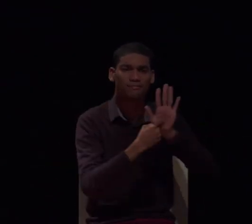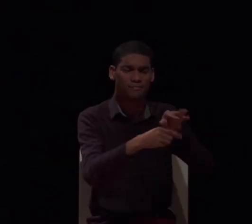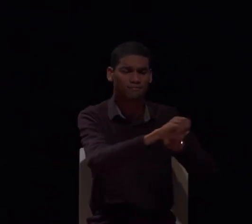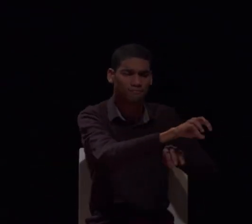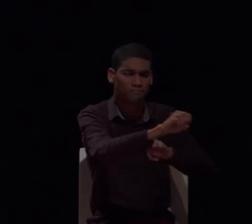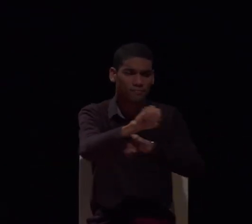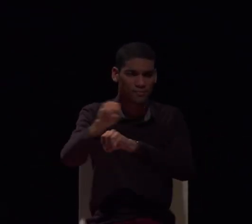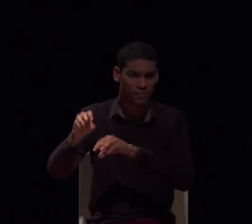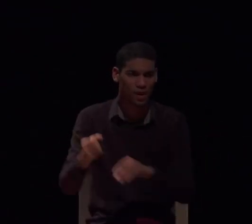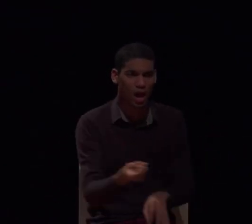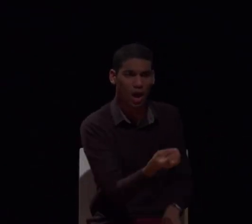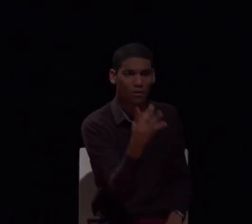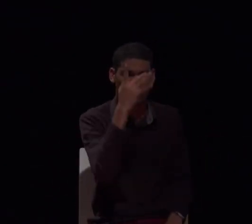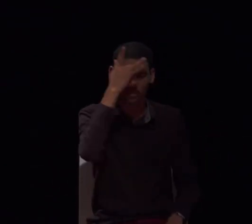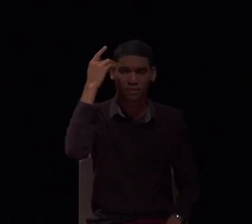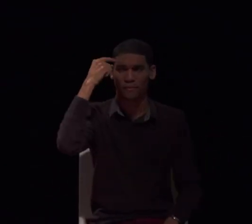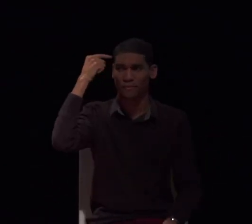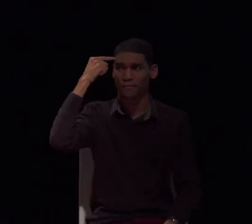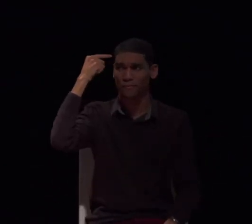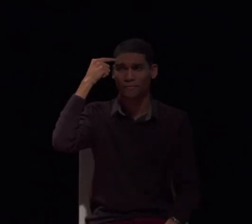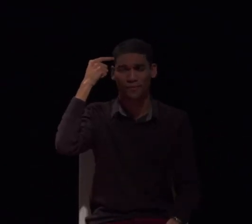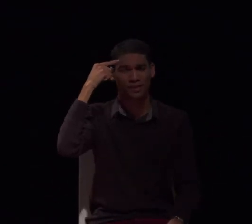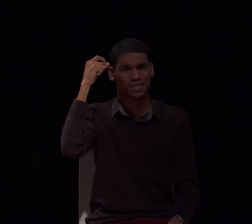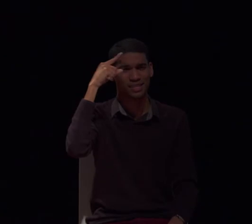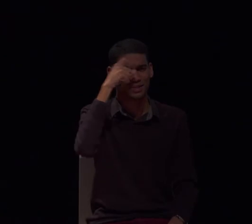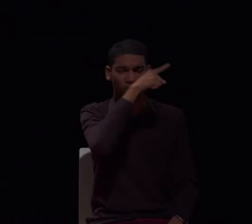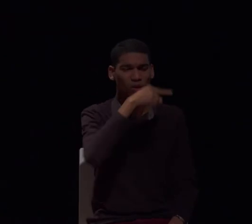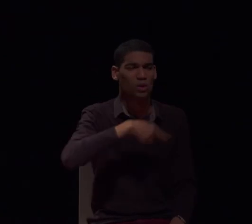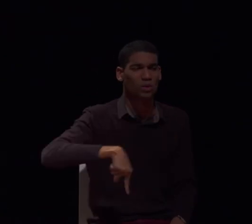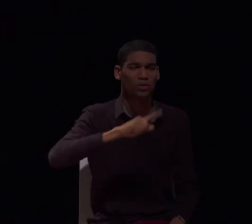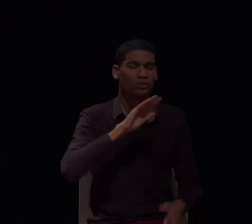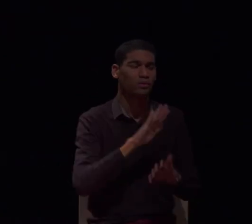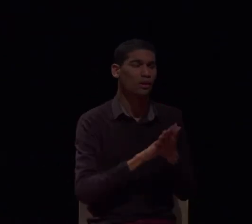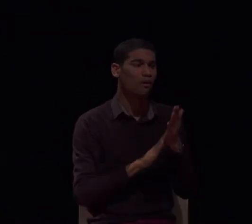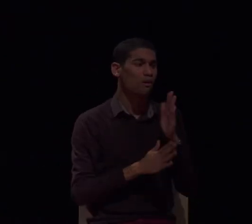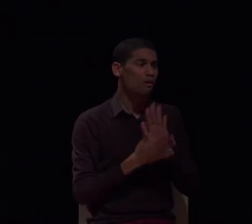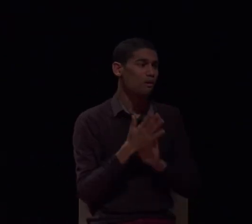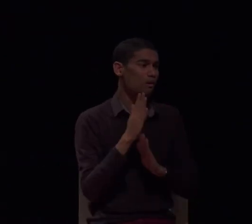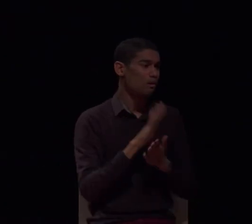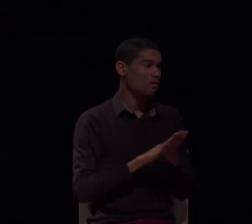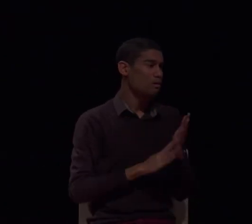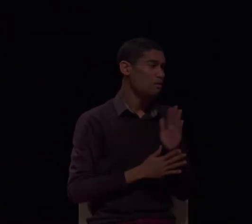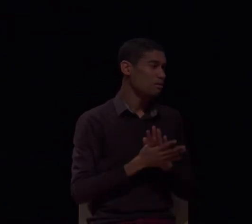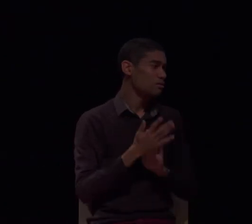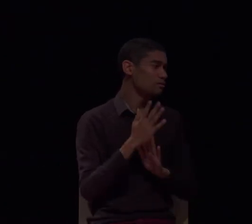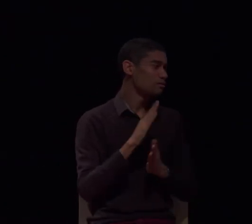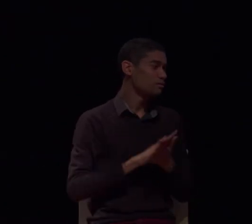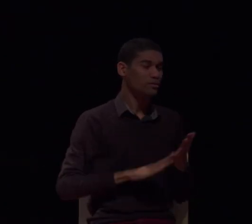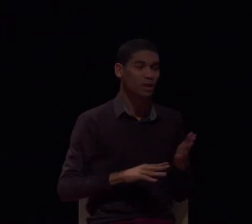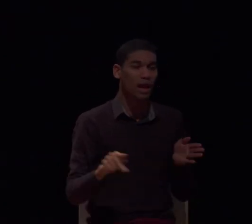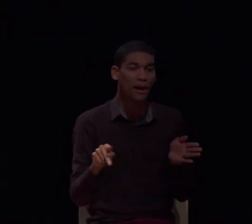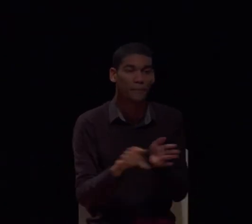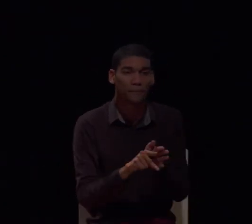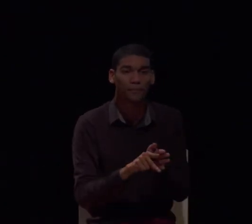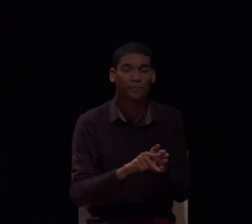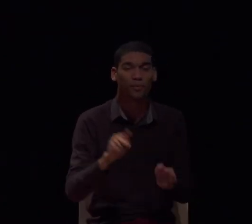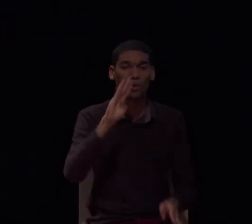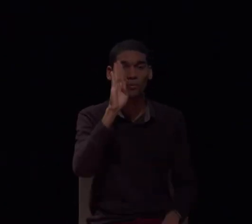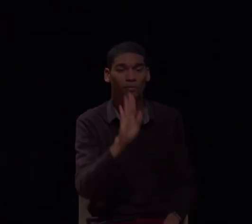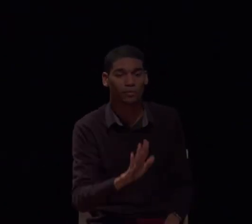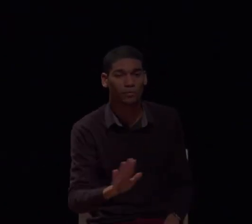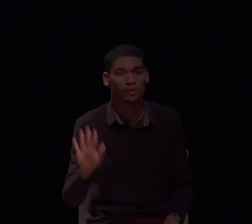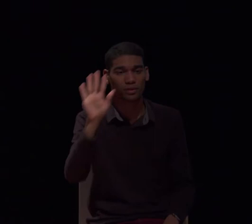achem que ele seja a gente não pode se furtar isso porque essa é a história do pensamento social brasileiro essa é a história do